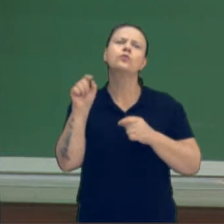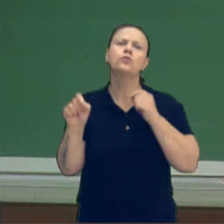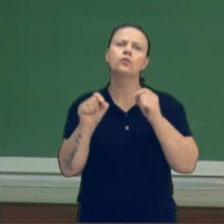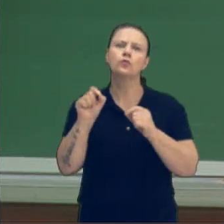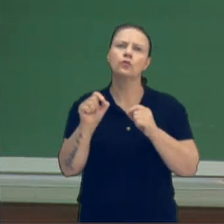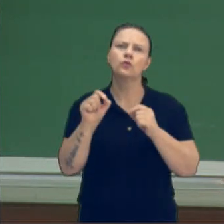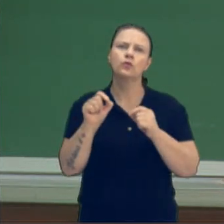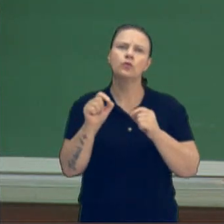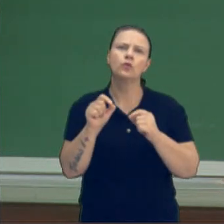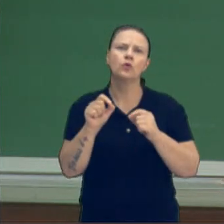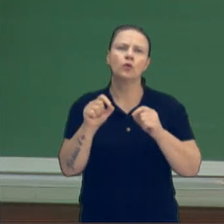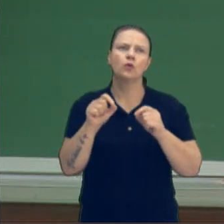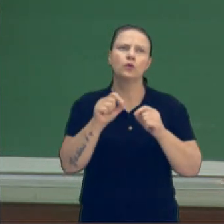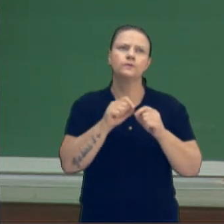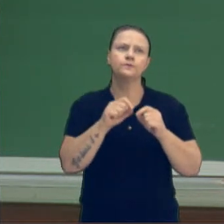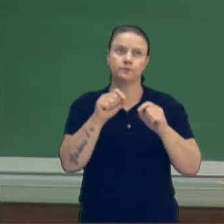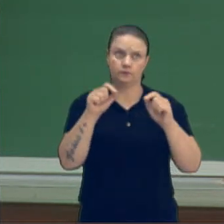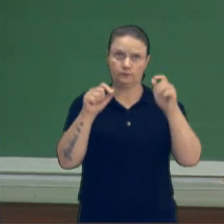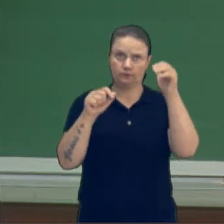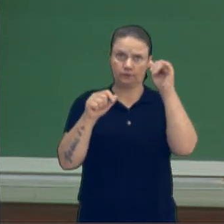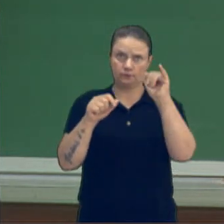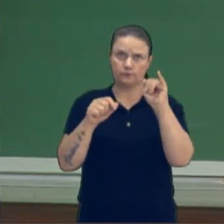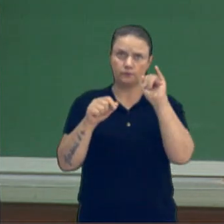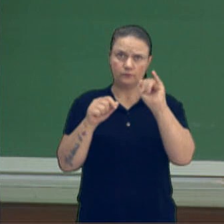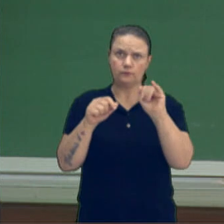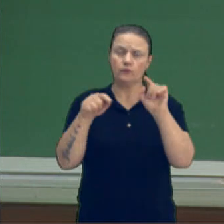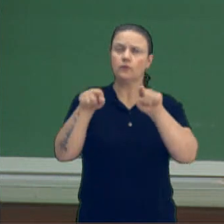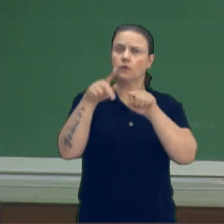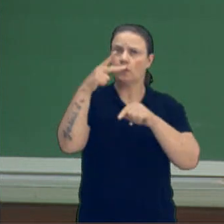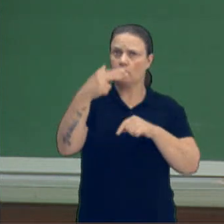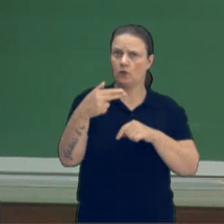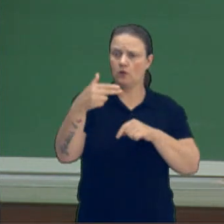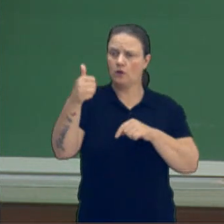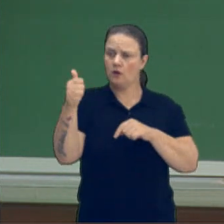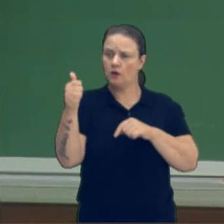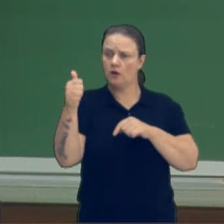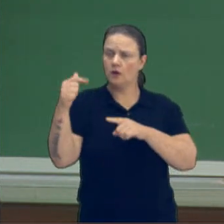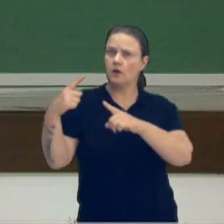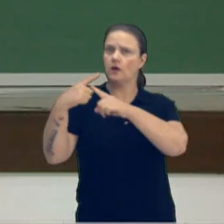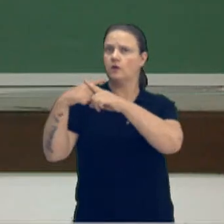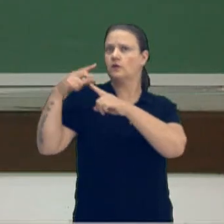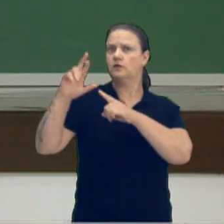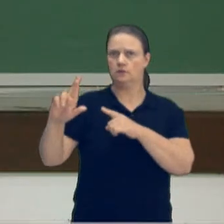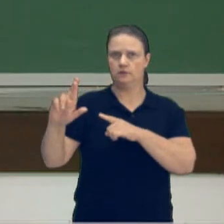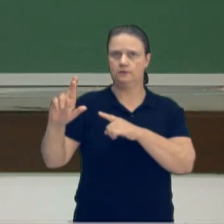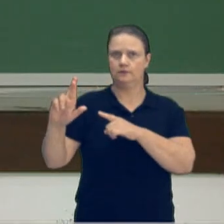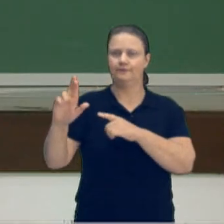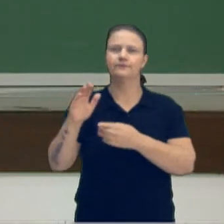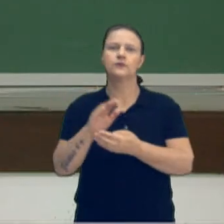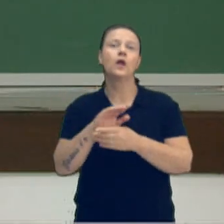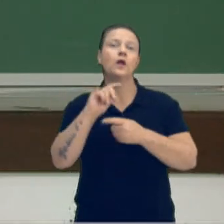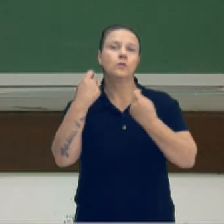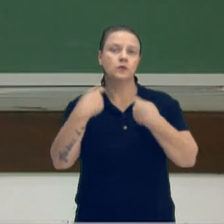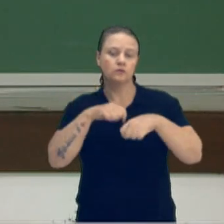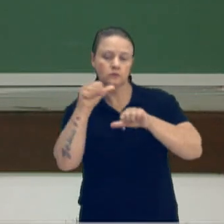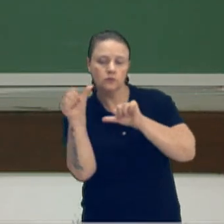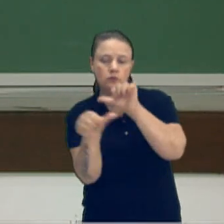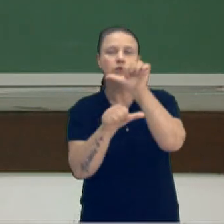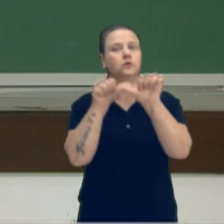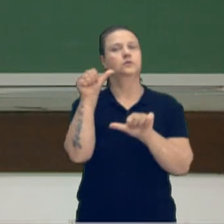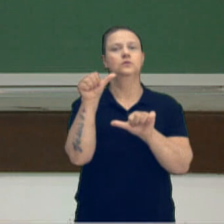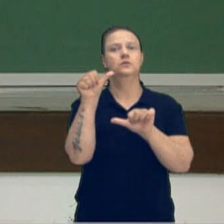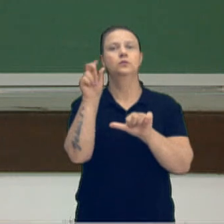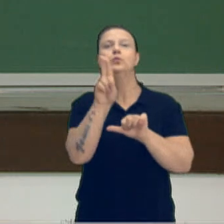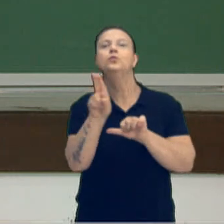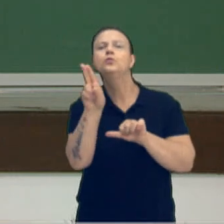arco igual ao ângulo alfa vezes o R, tá? E às vezes a gente tinha que transformar a